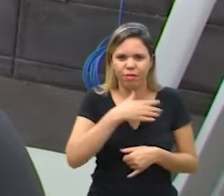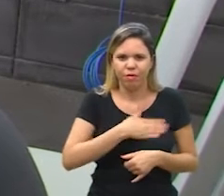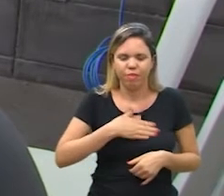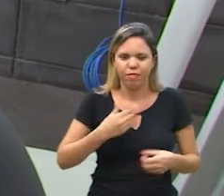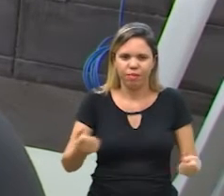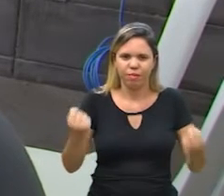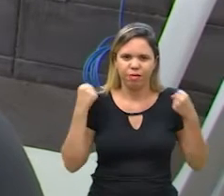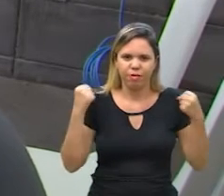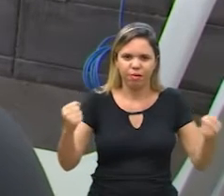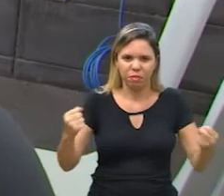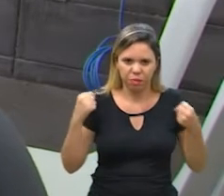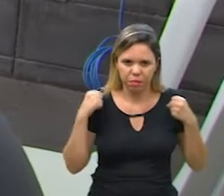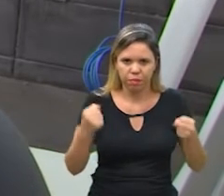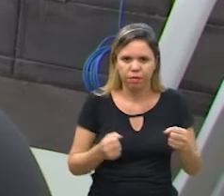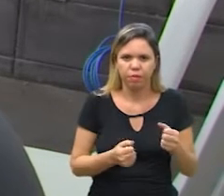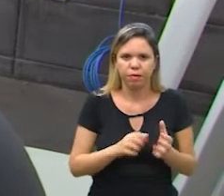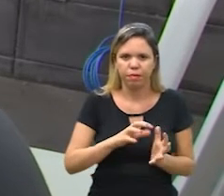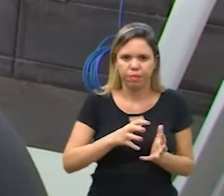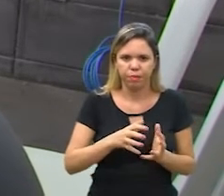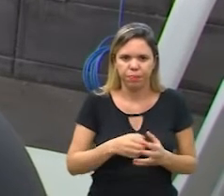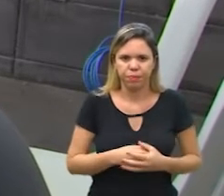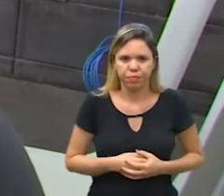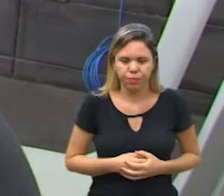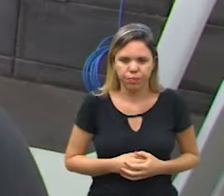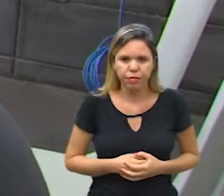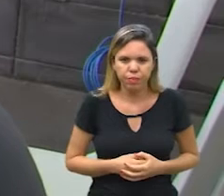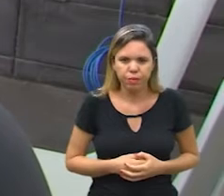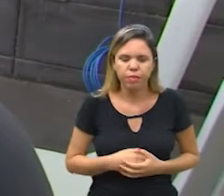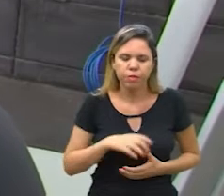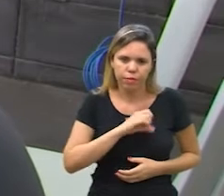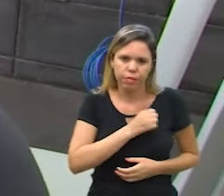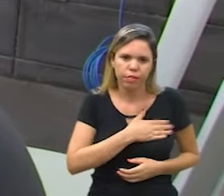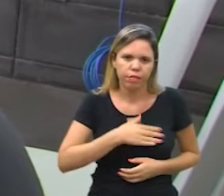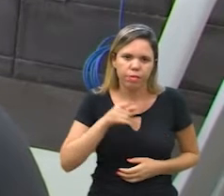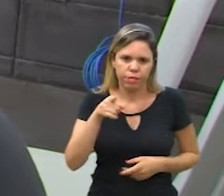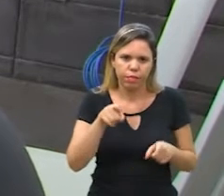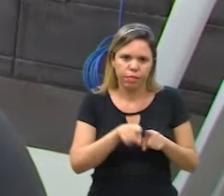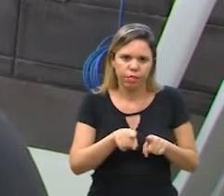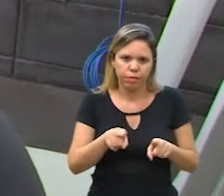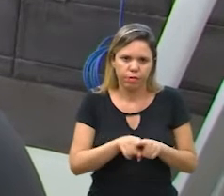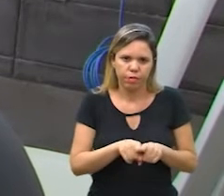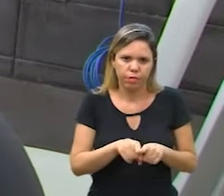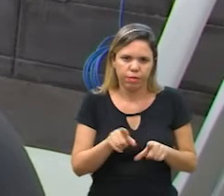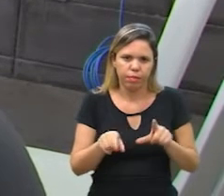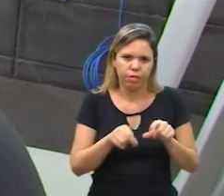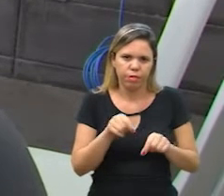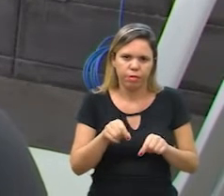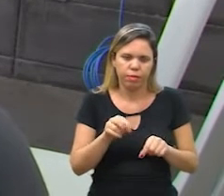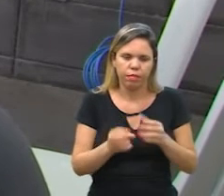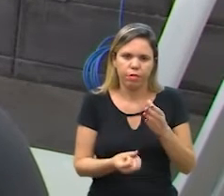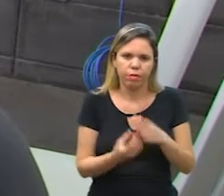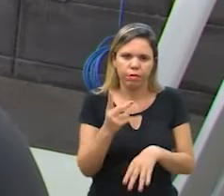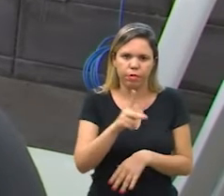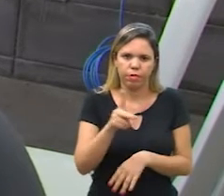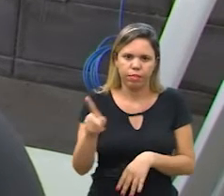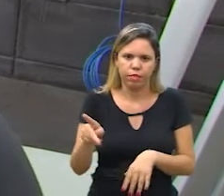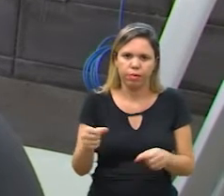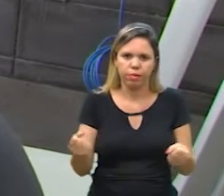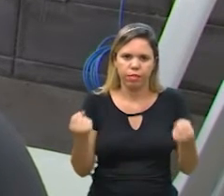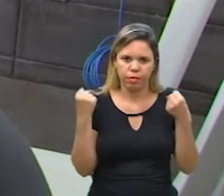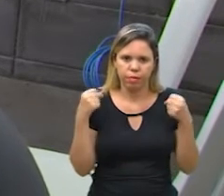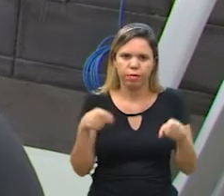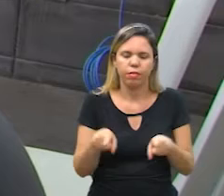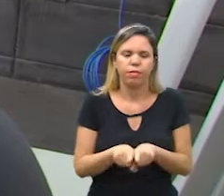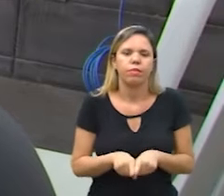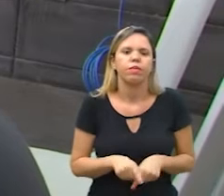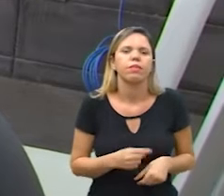que você gosta de educação física, é eu gosto de jogar bola. Gosto. Gostaria também, pode ser uma opção, de repente, ser professor de